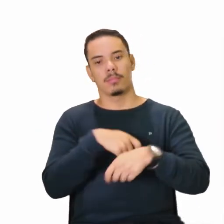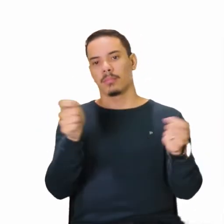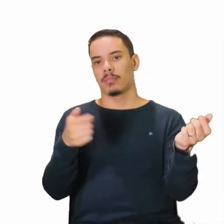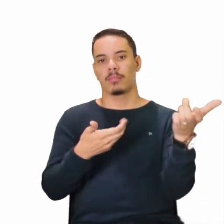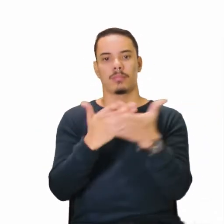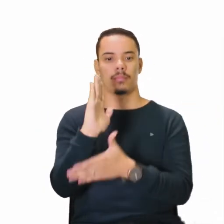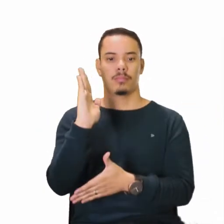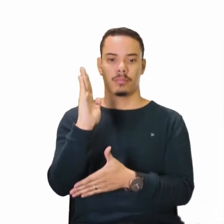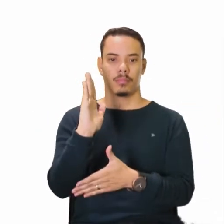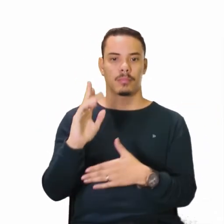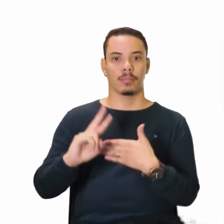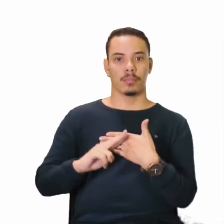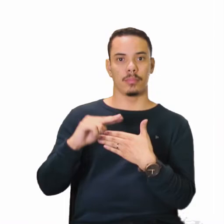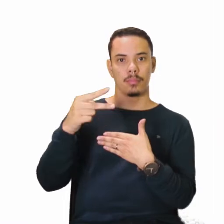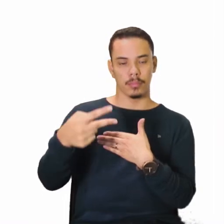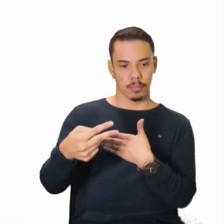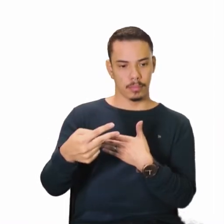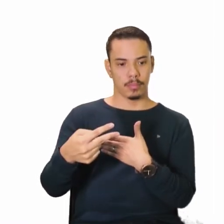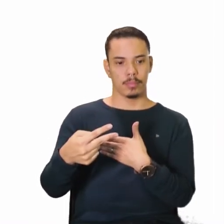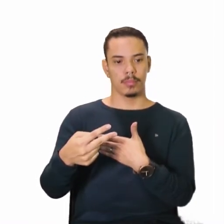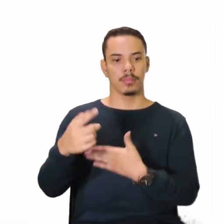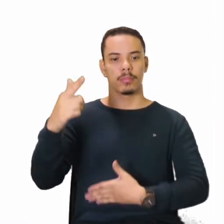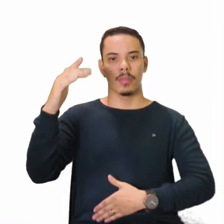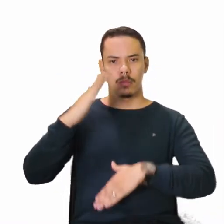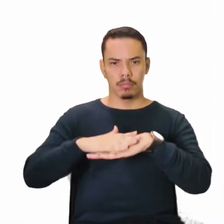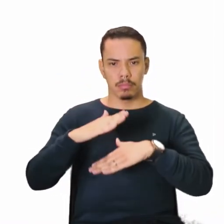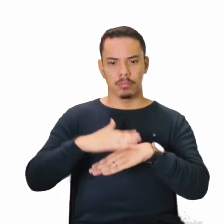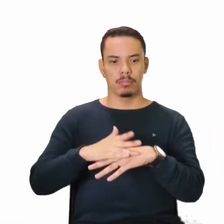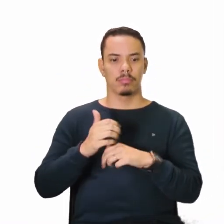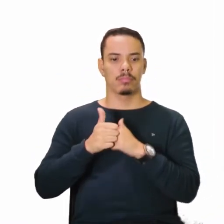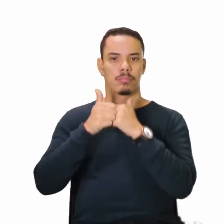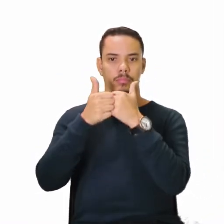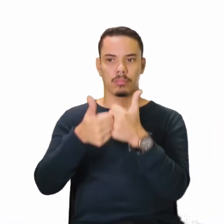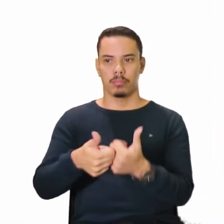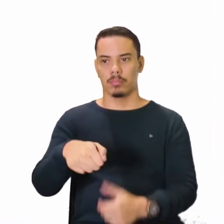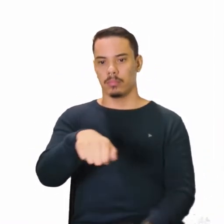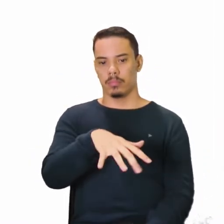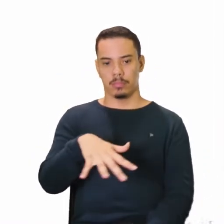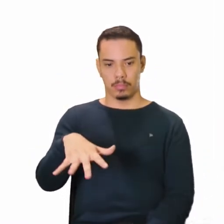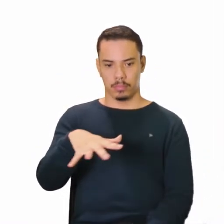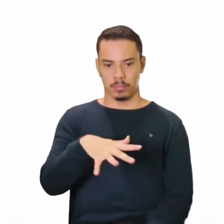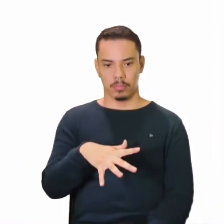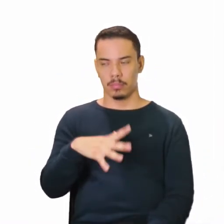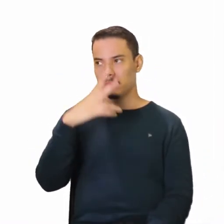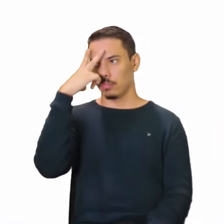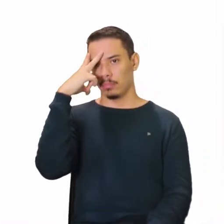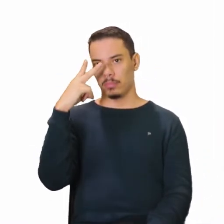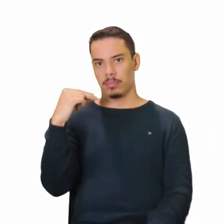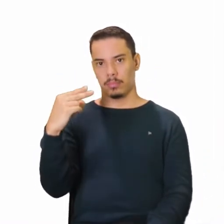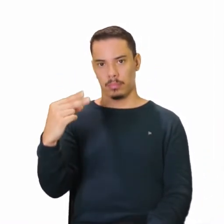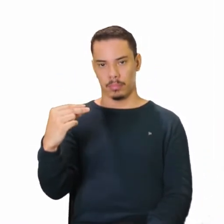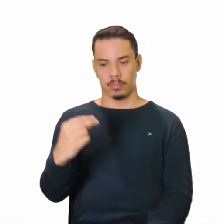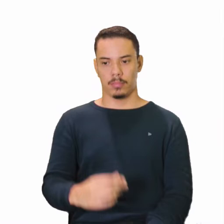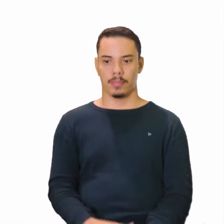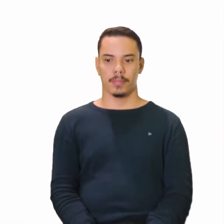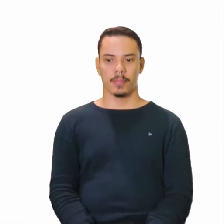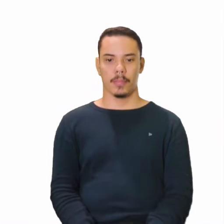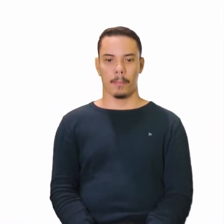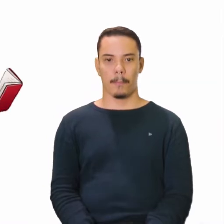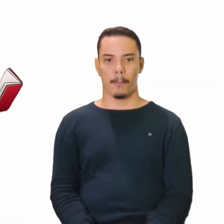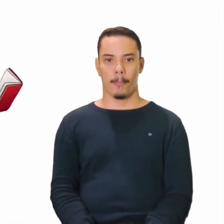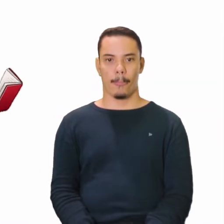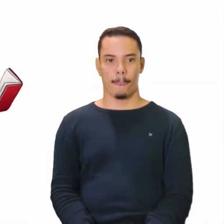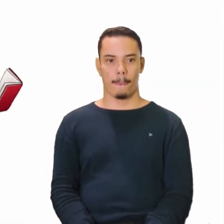passará, condição. Agiu conforme a situação, conformidade.